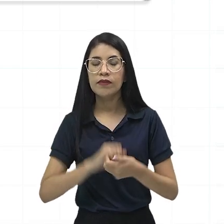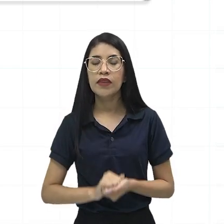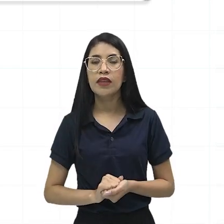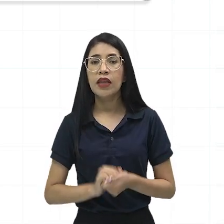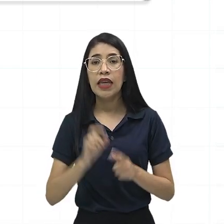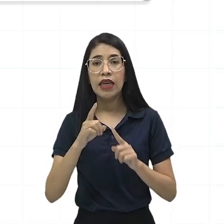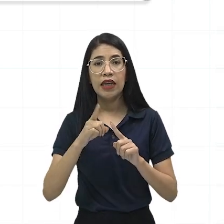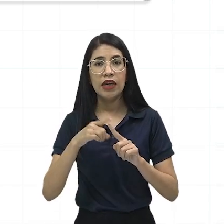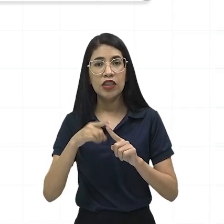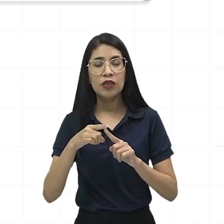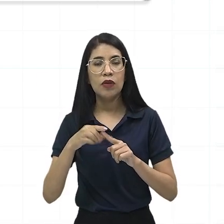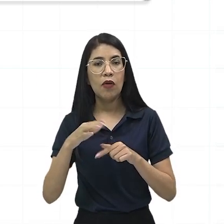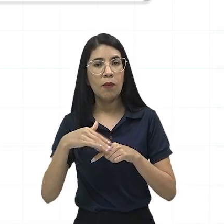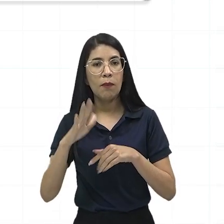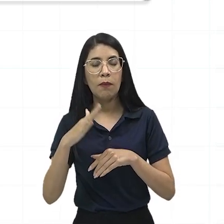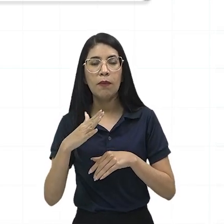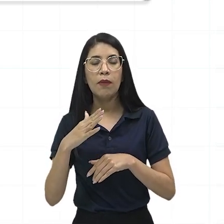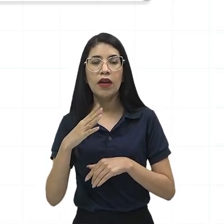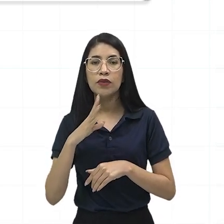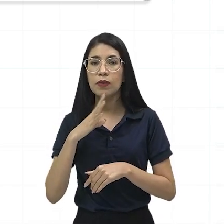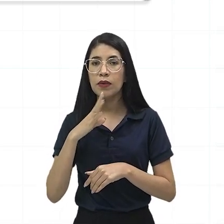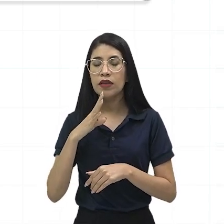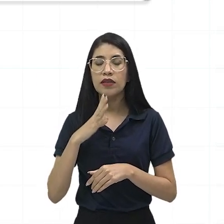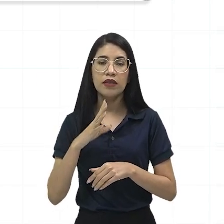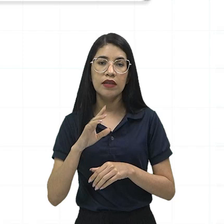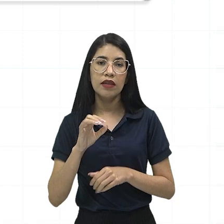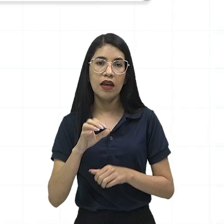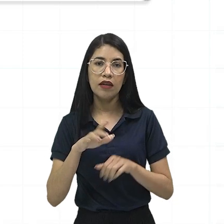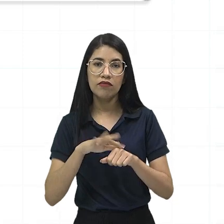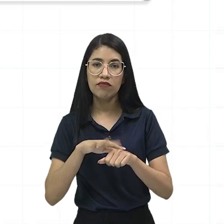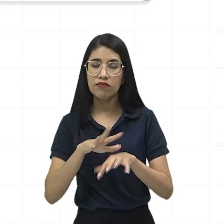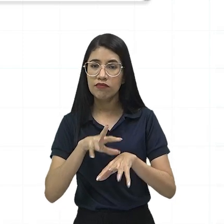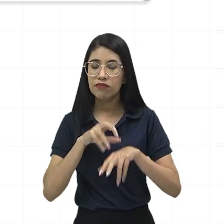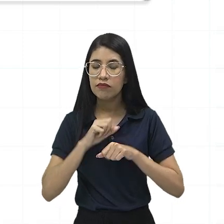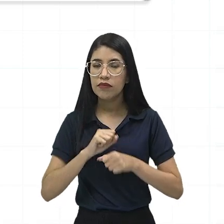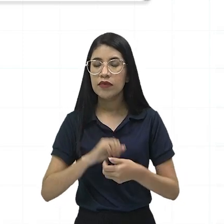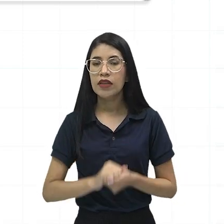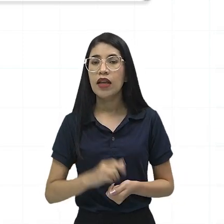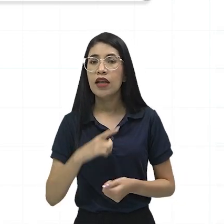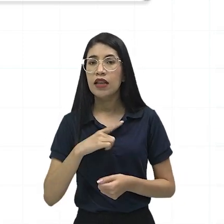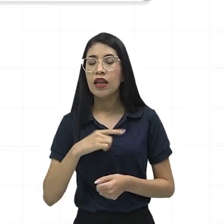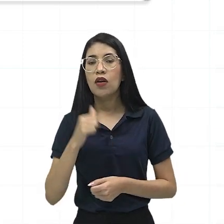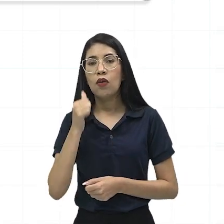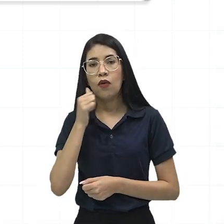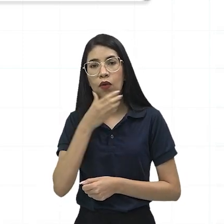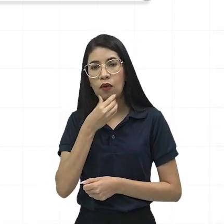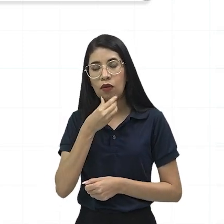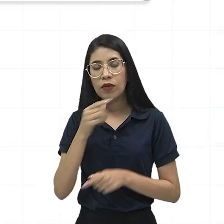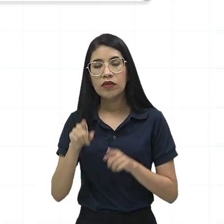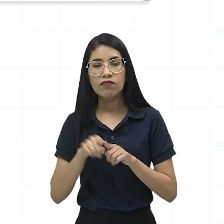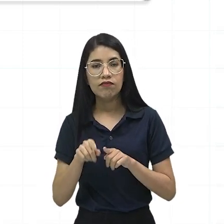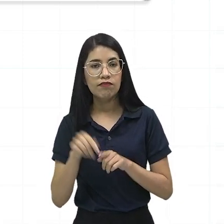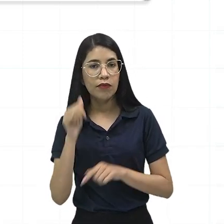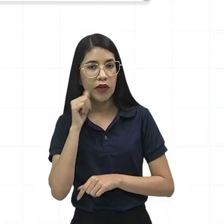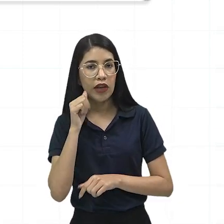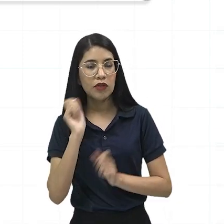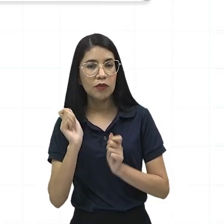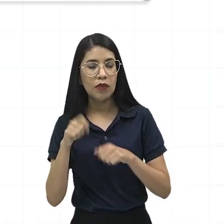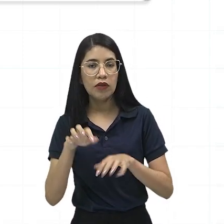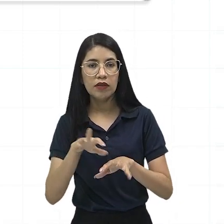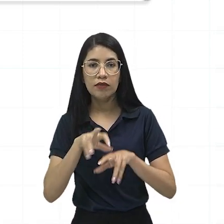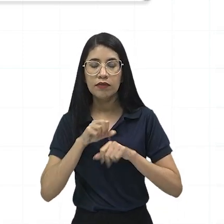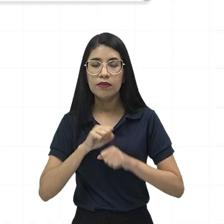é a mais comum das ISTs e afeta tanto homens quanto mulheres, que pode